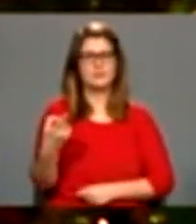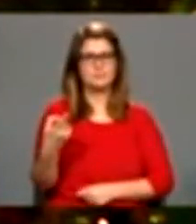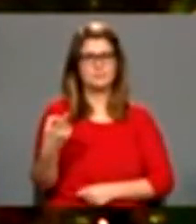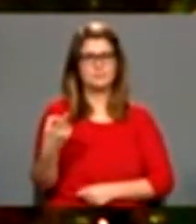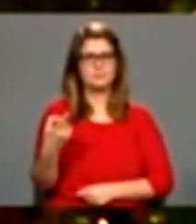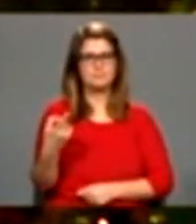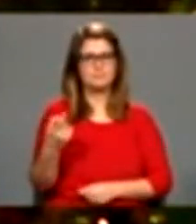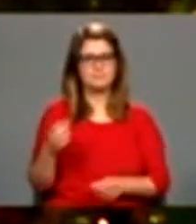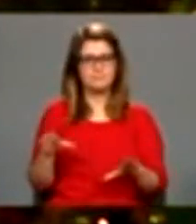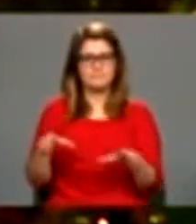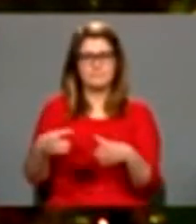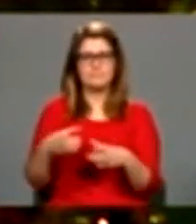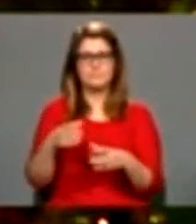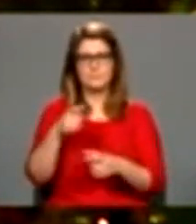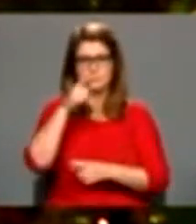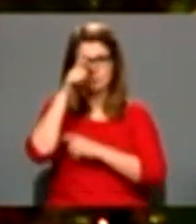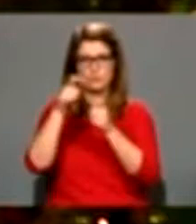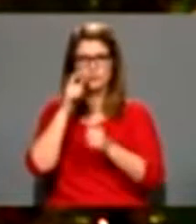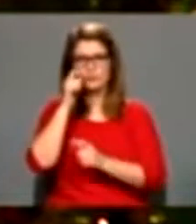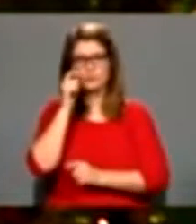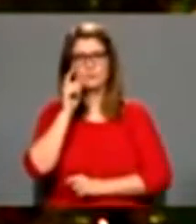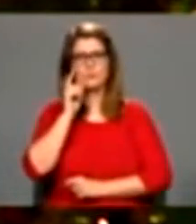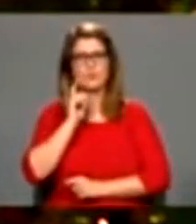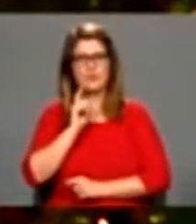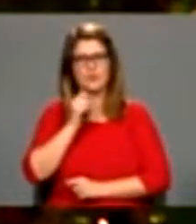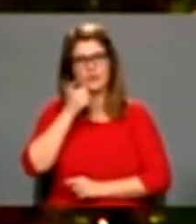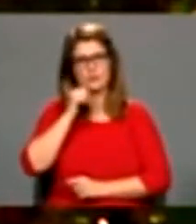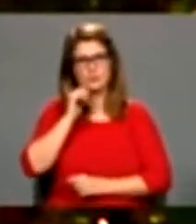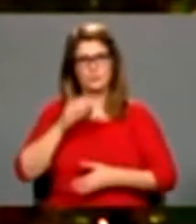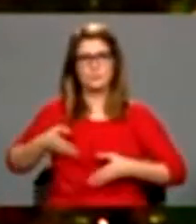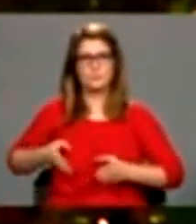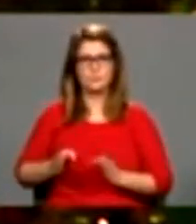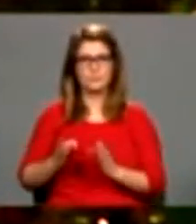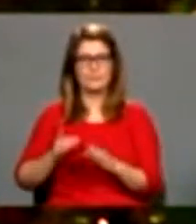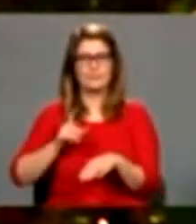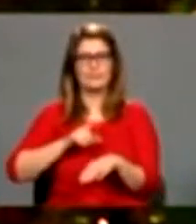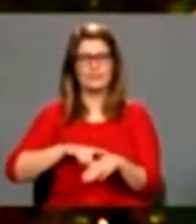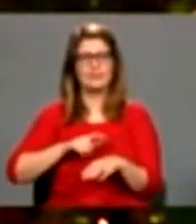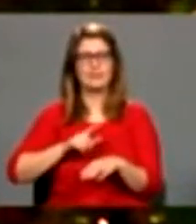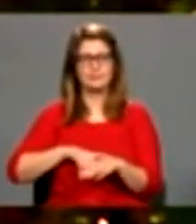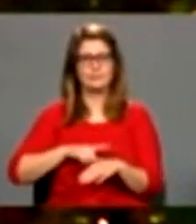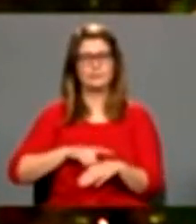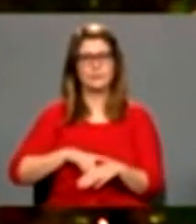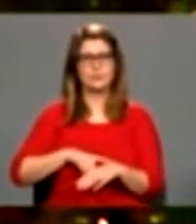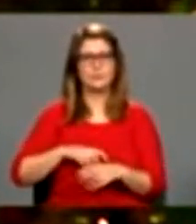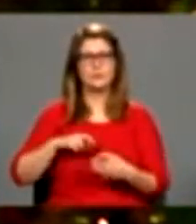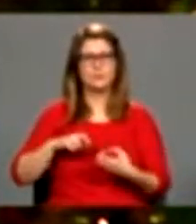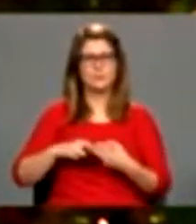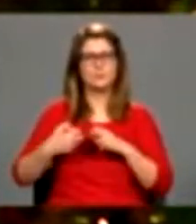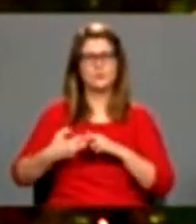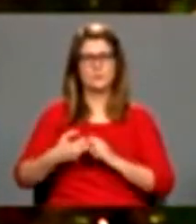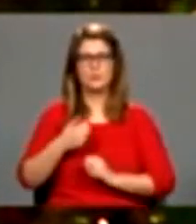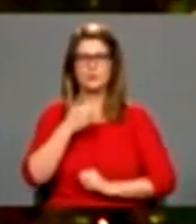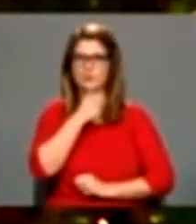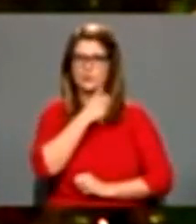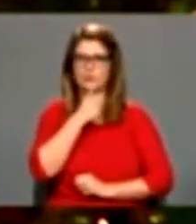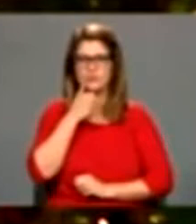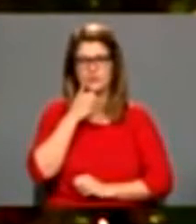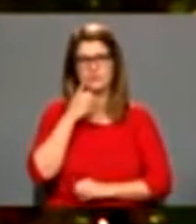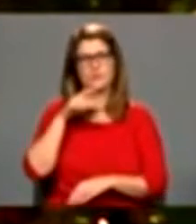as açorianas e açorianos para quem este tempo é ainda ensombrado pelo sofrimento da